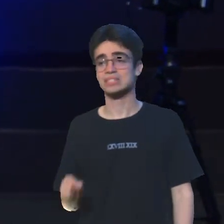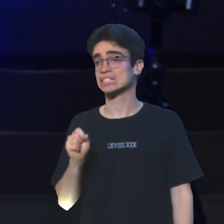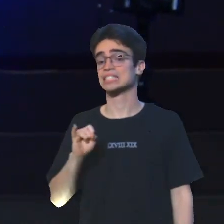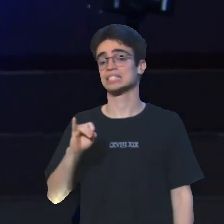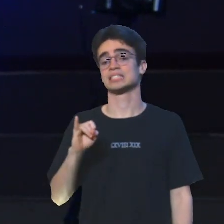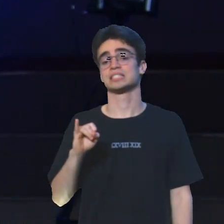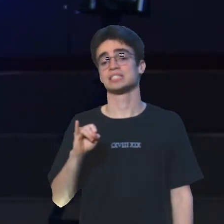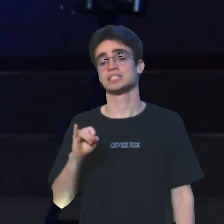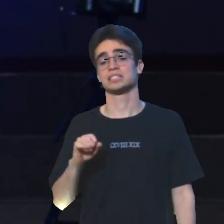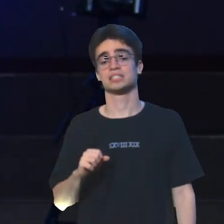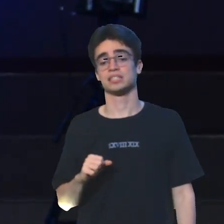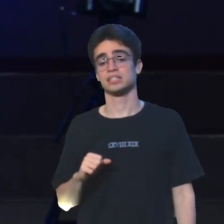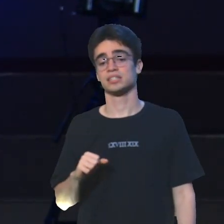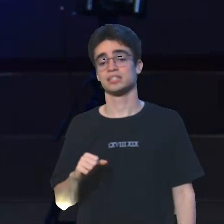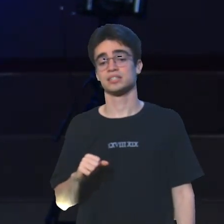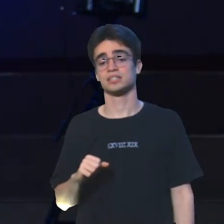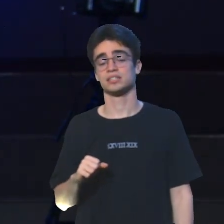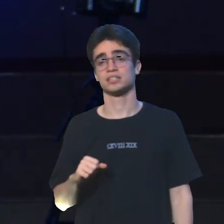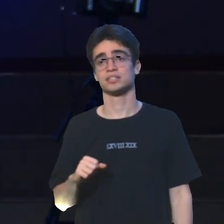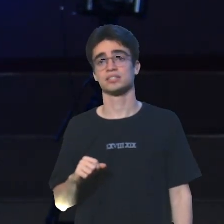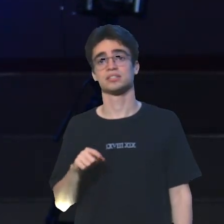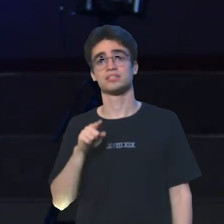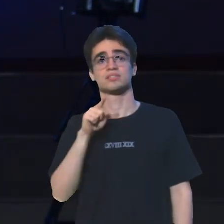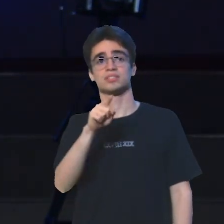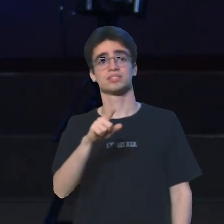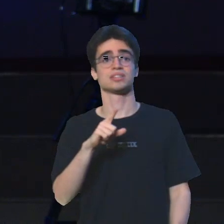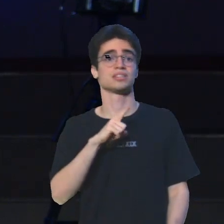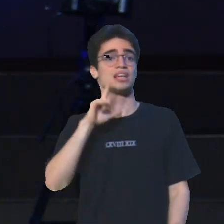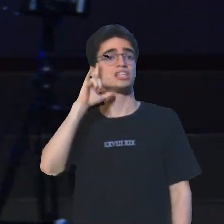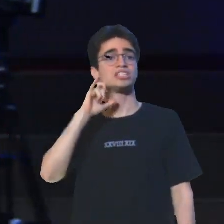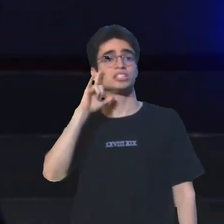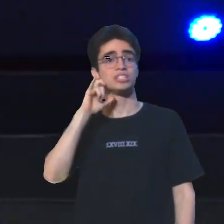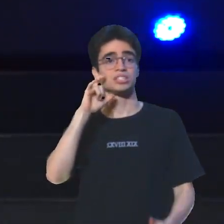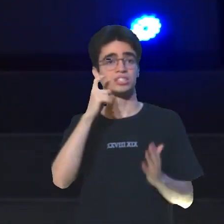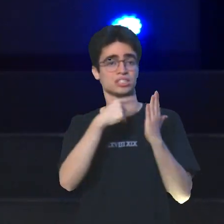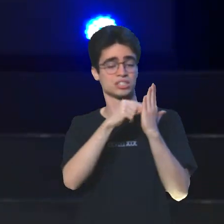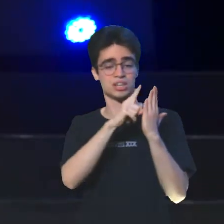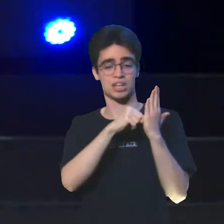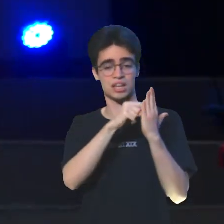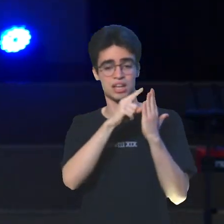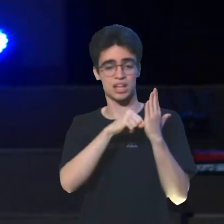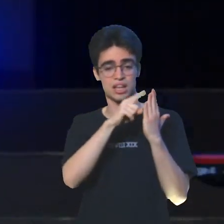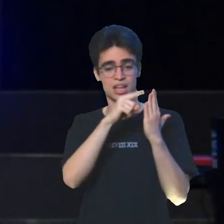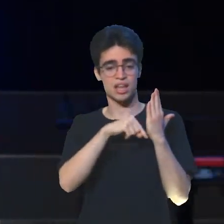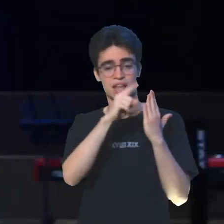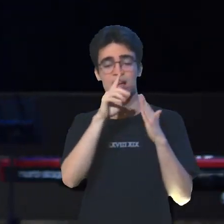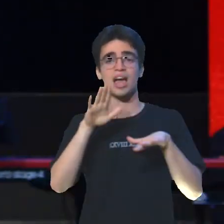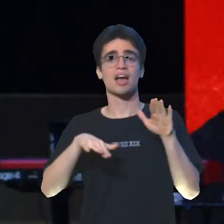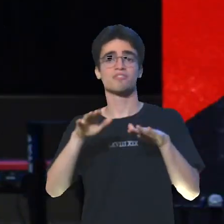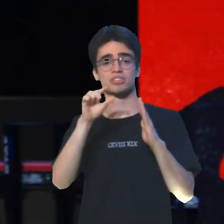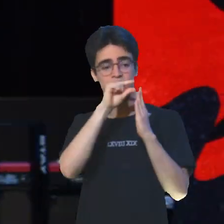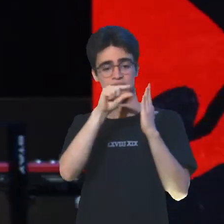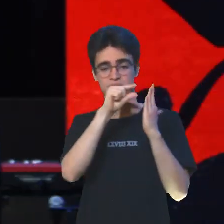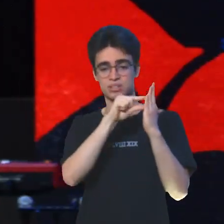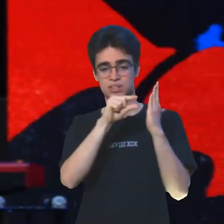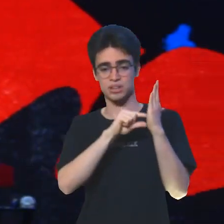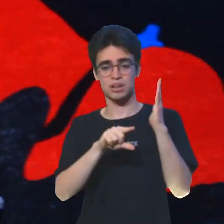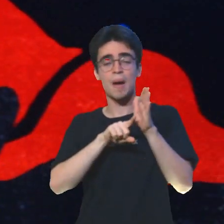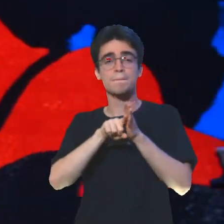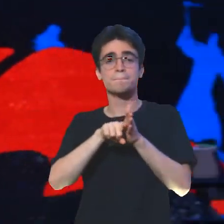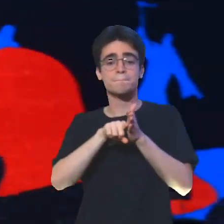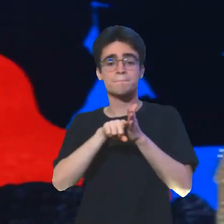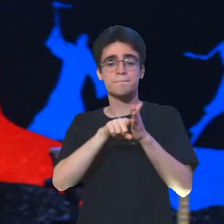lá no chat do seu Instagram, talvez na barra de pesquisa do seu